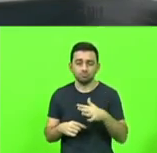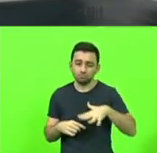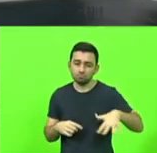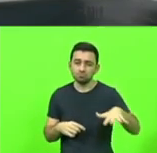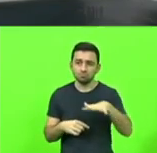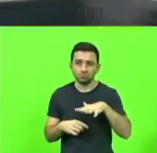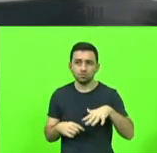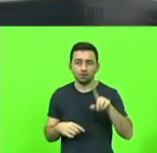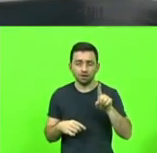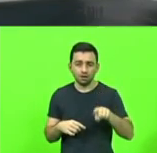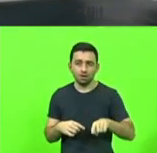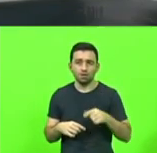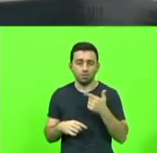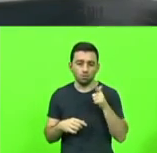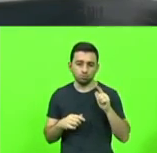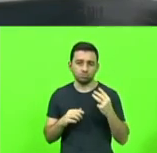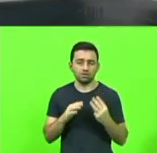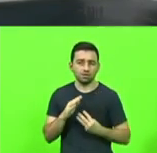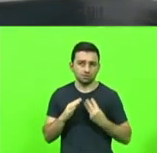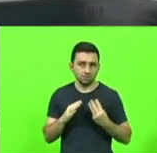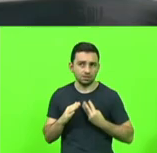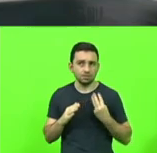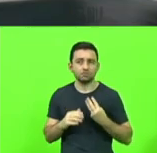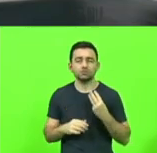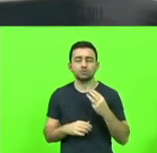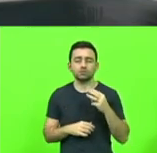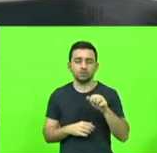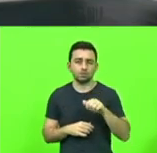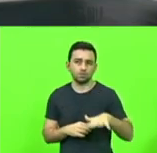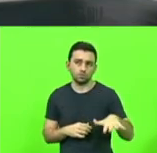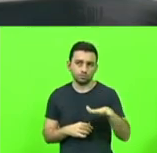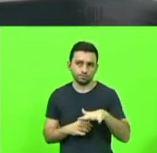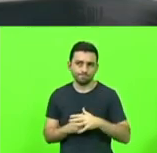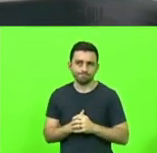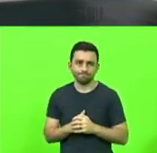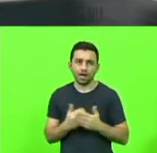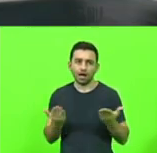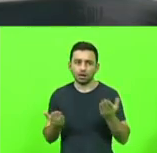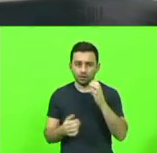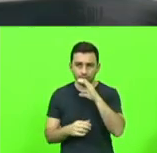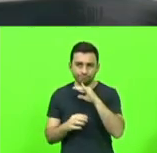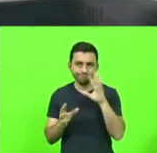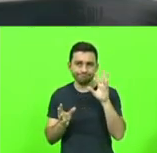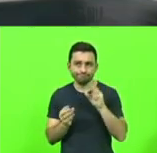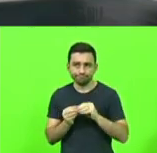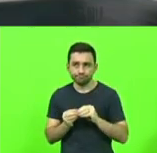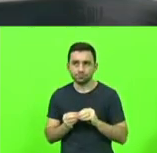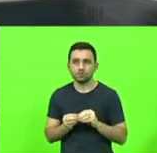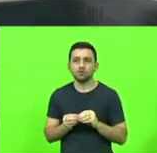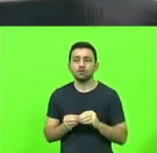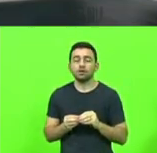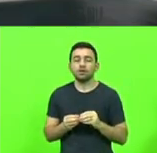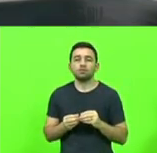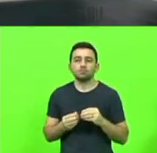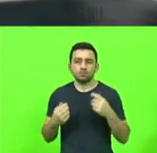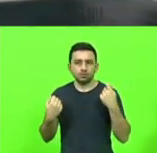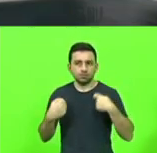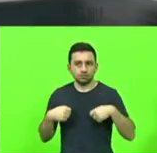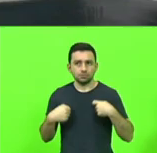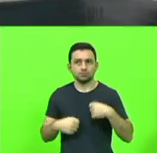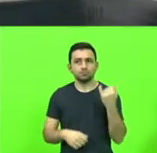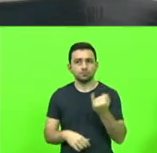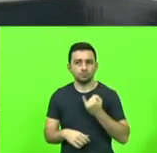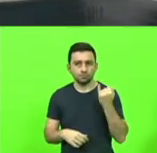terceiro setor. Diante desta breve introdução, considera-se a importância